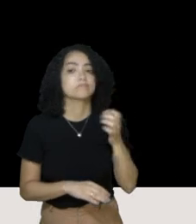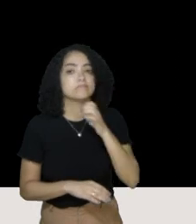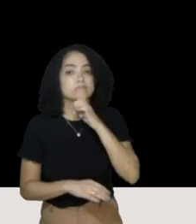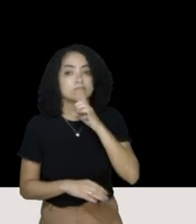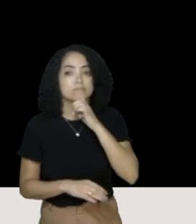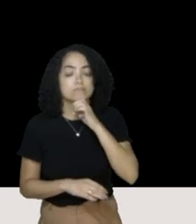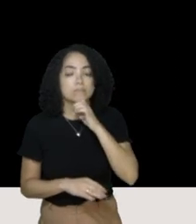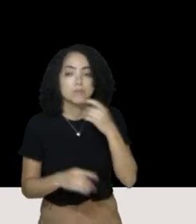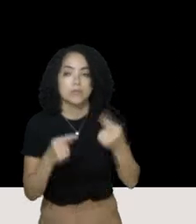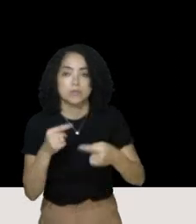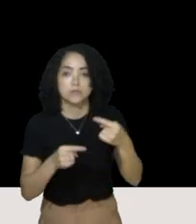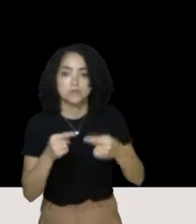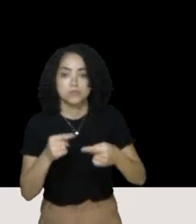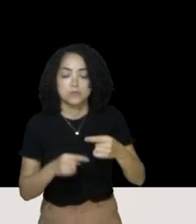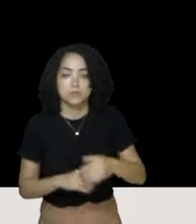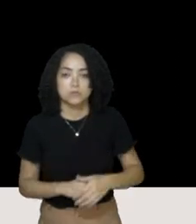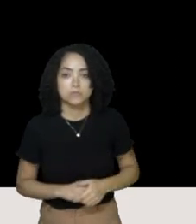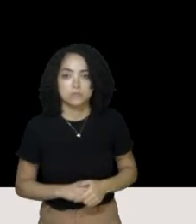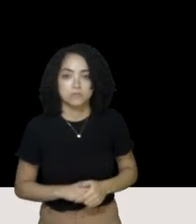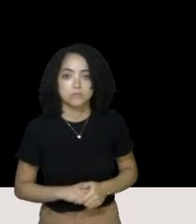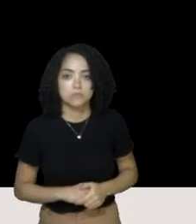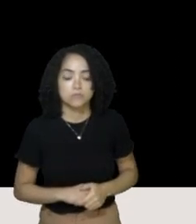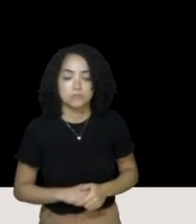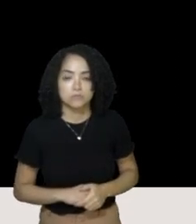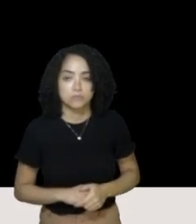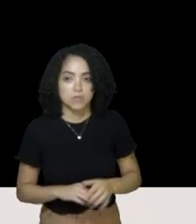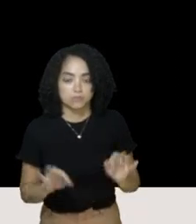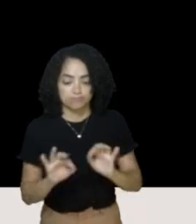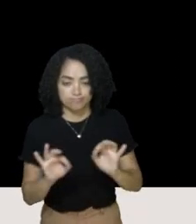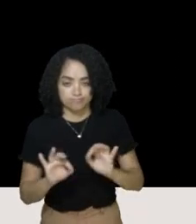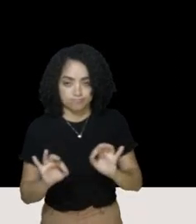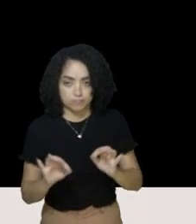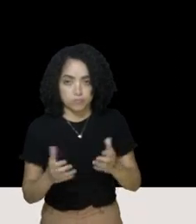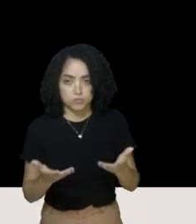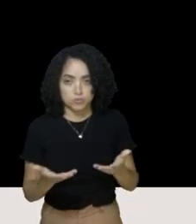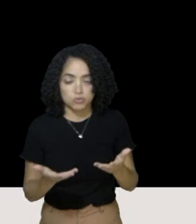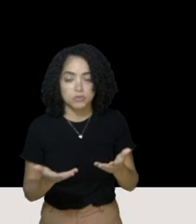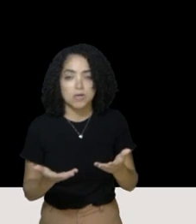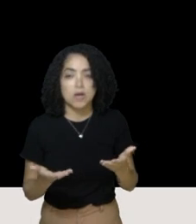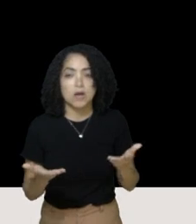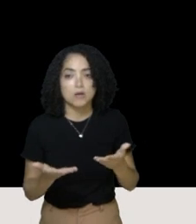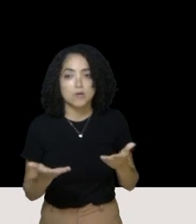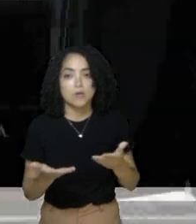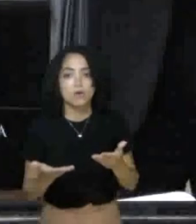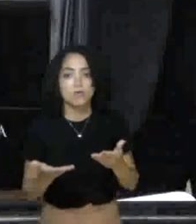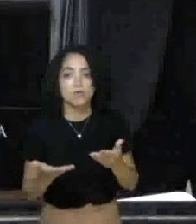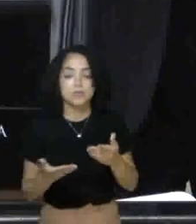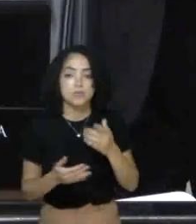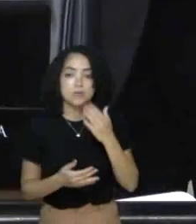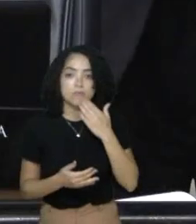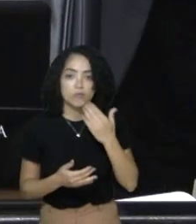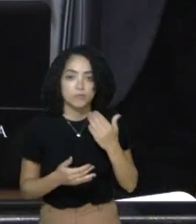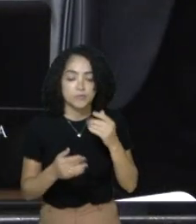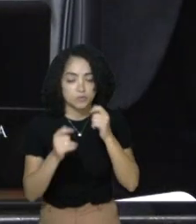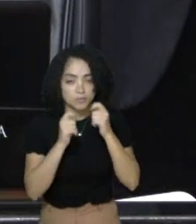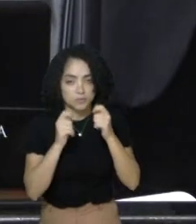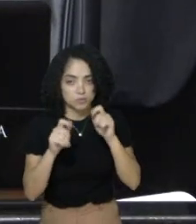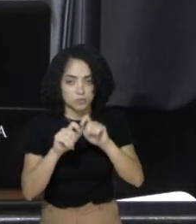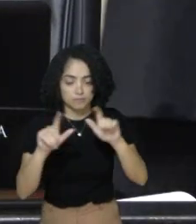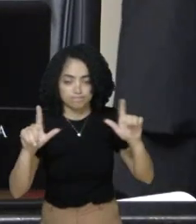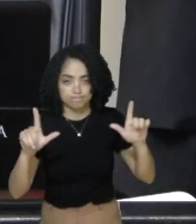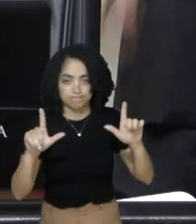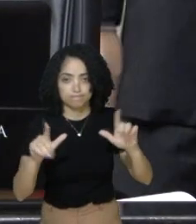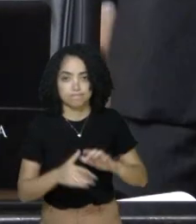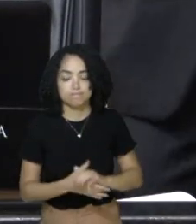Em discussão, não havendo quem queira discutir, eu determino a assessoria que possa abrir o